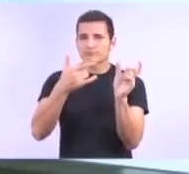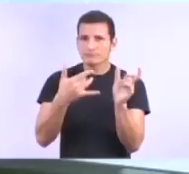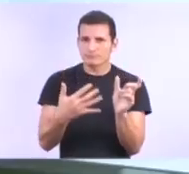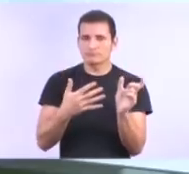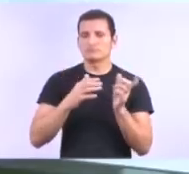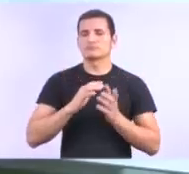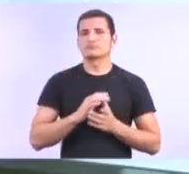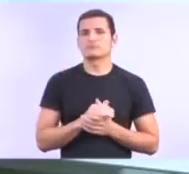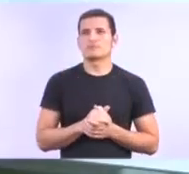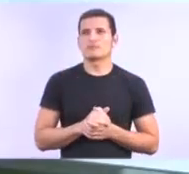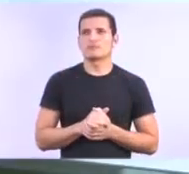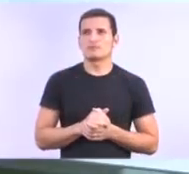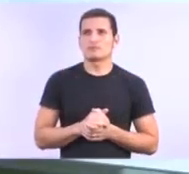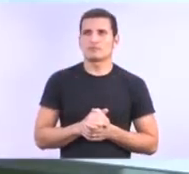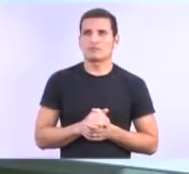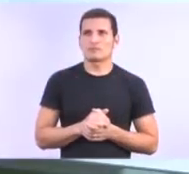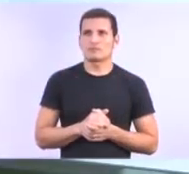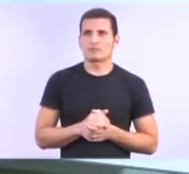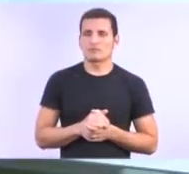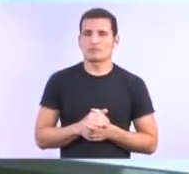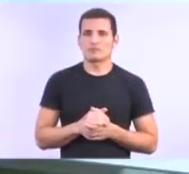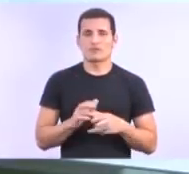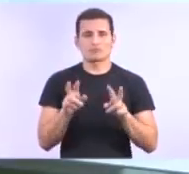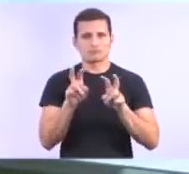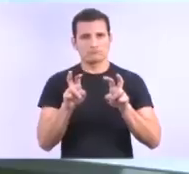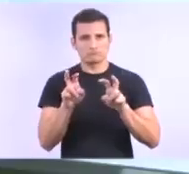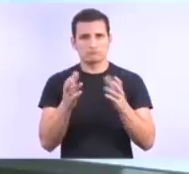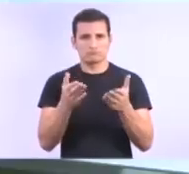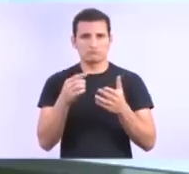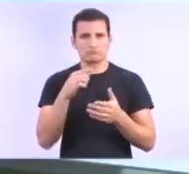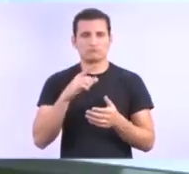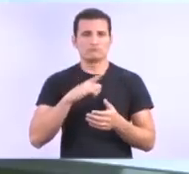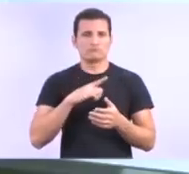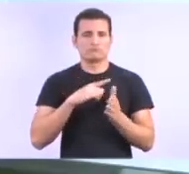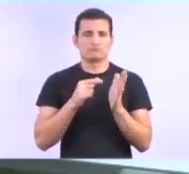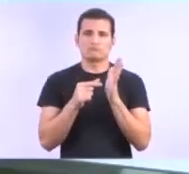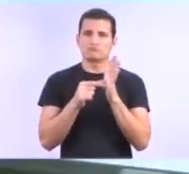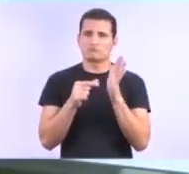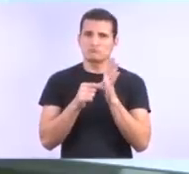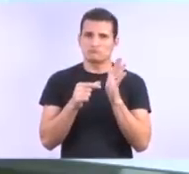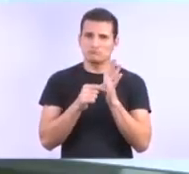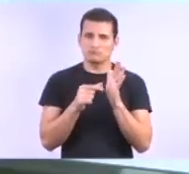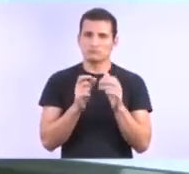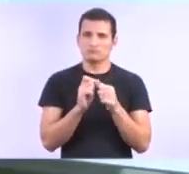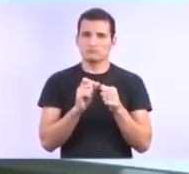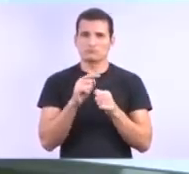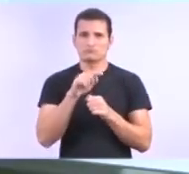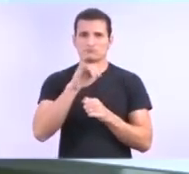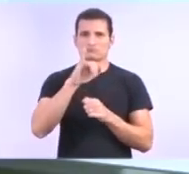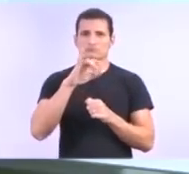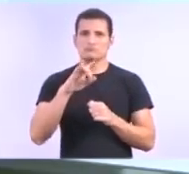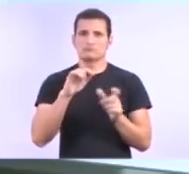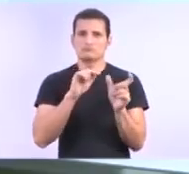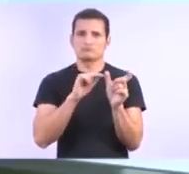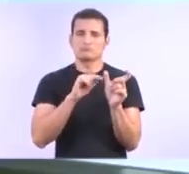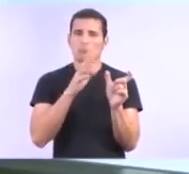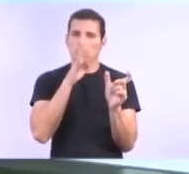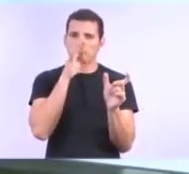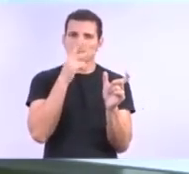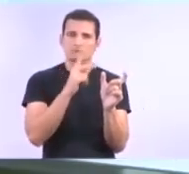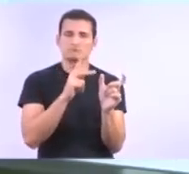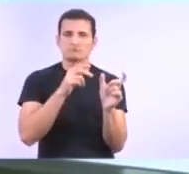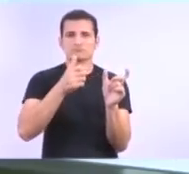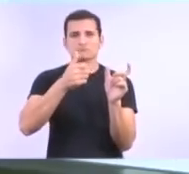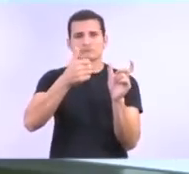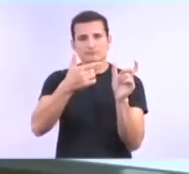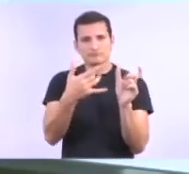automaticamente. E os recursos computacionais hoje já tem ferramentas que fazem que esse número ID aí seja dado automaticamente